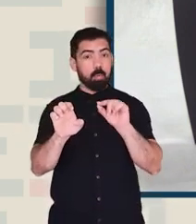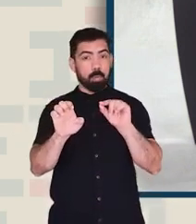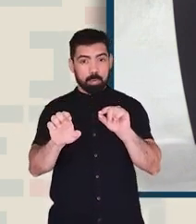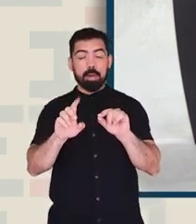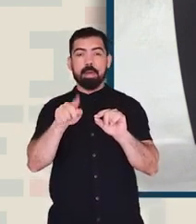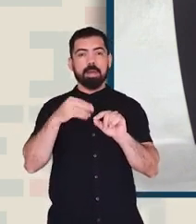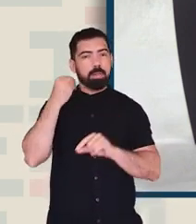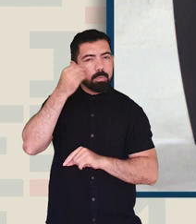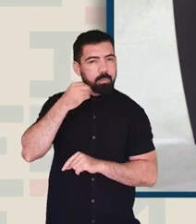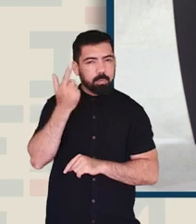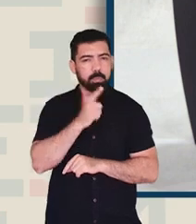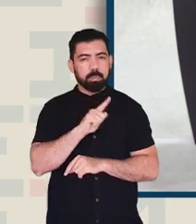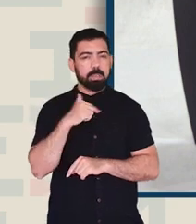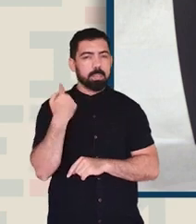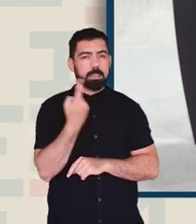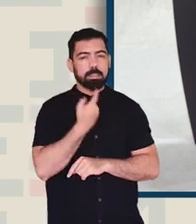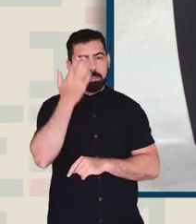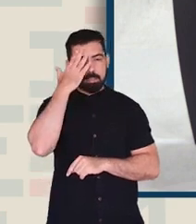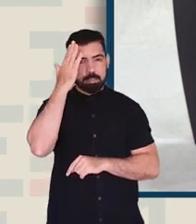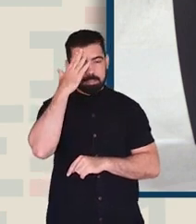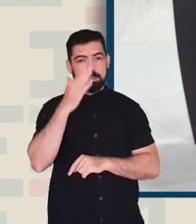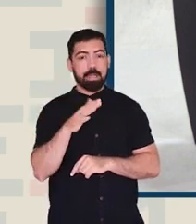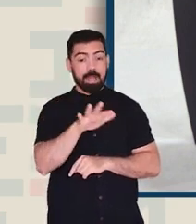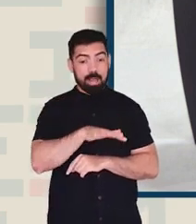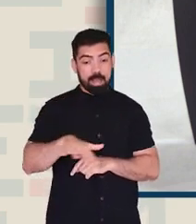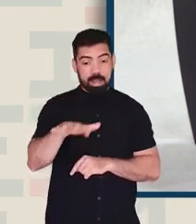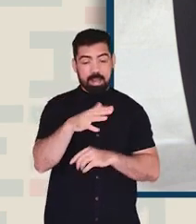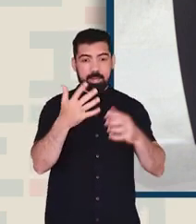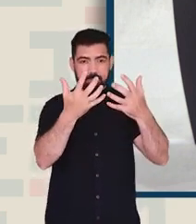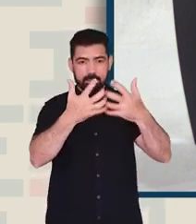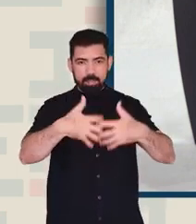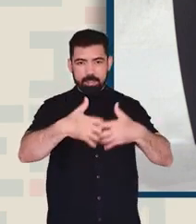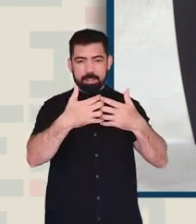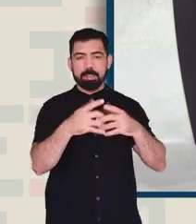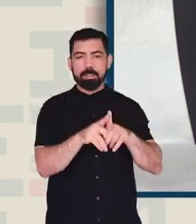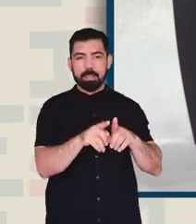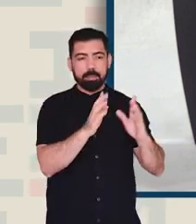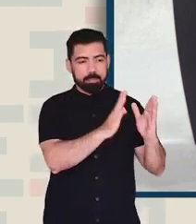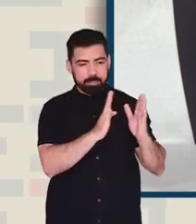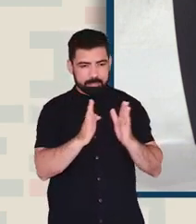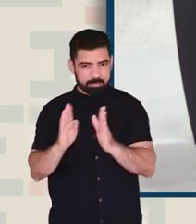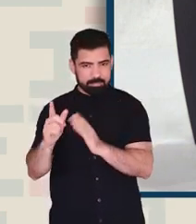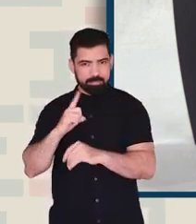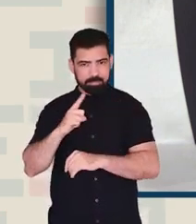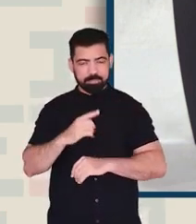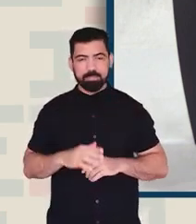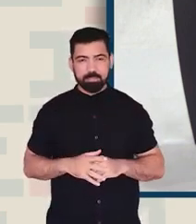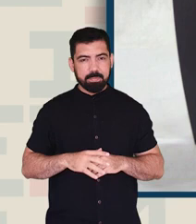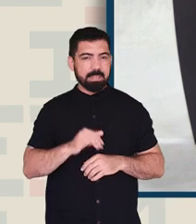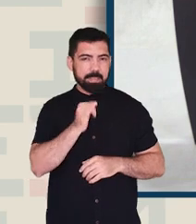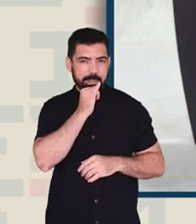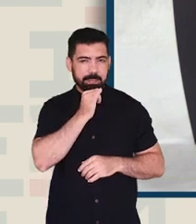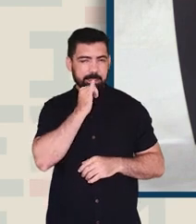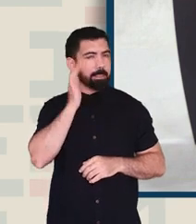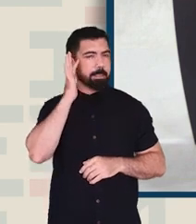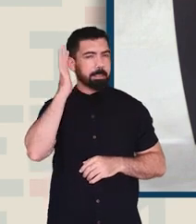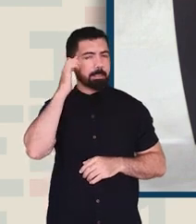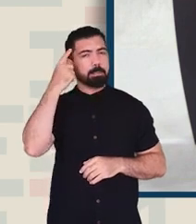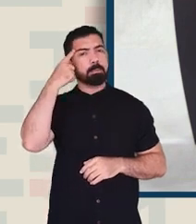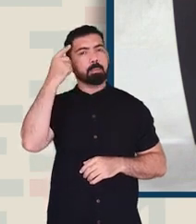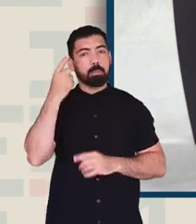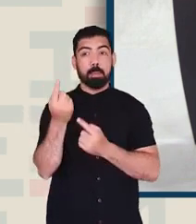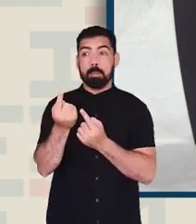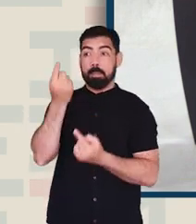entender essa questão da série harmônica, essa questão dos parciais da série harmônica. Então, a gente pode pensar